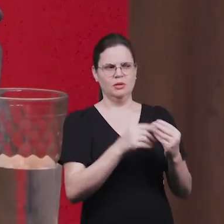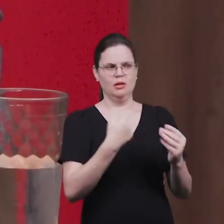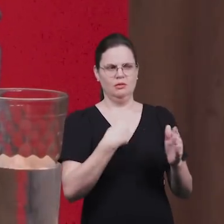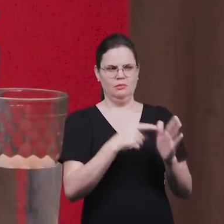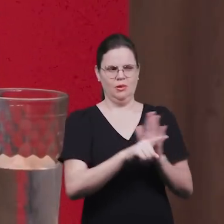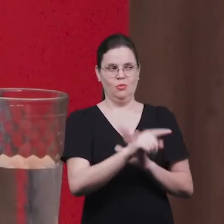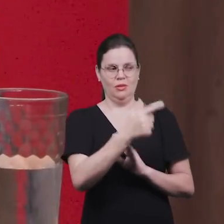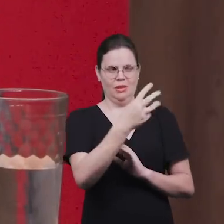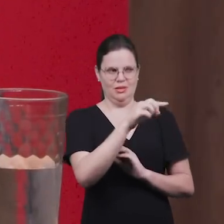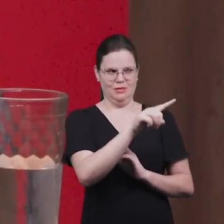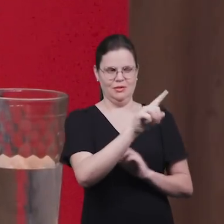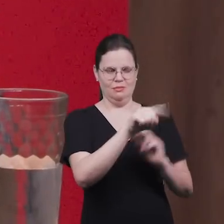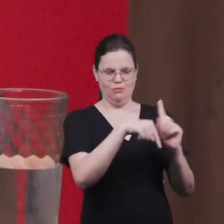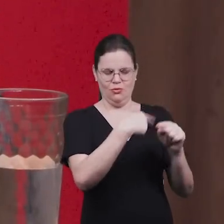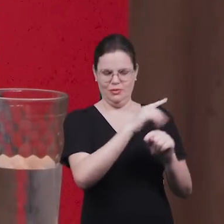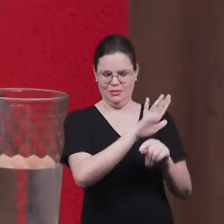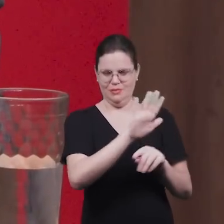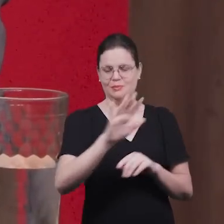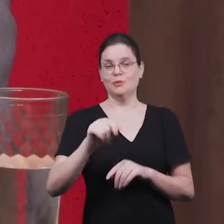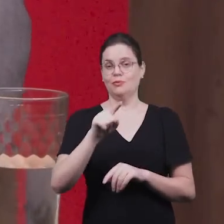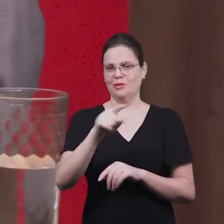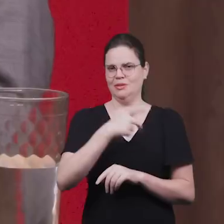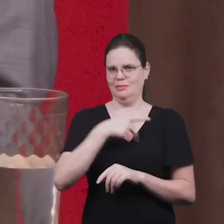terceira pergunta que eu vou fazer para você.